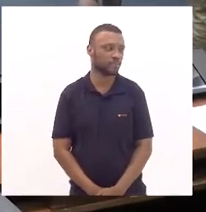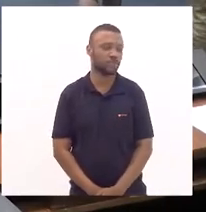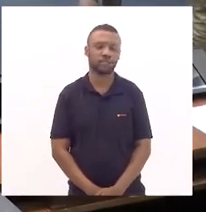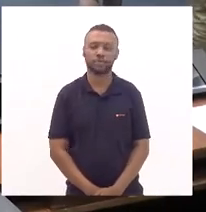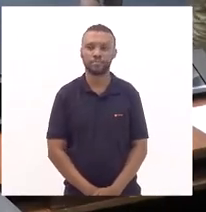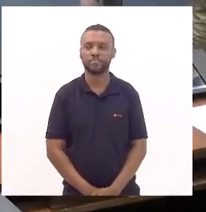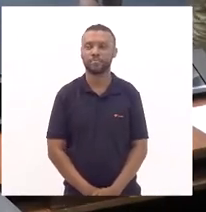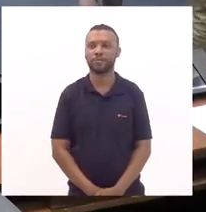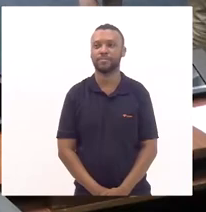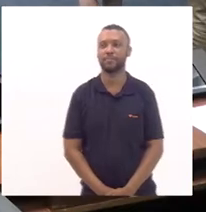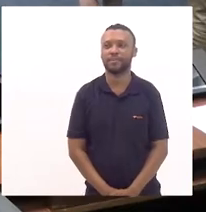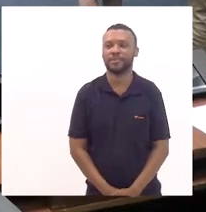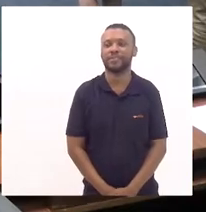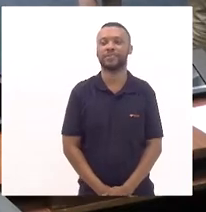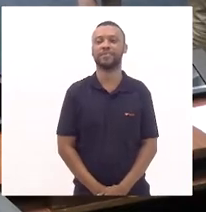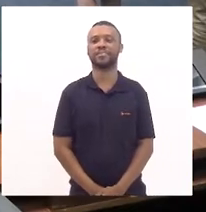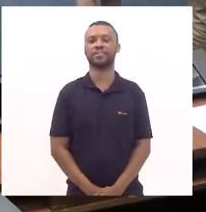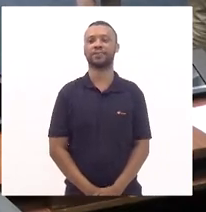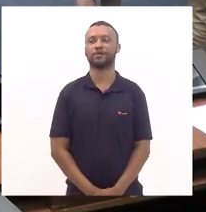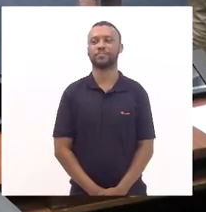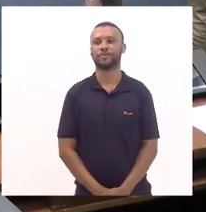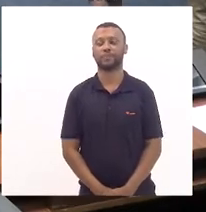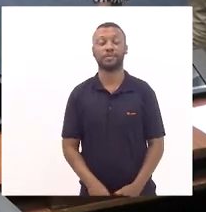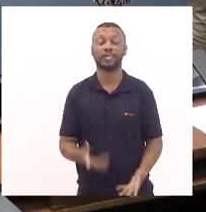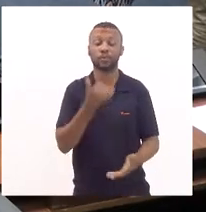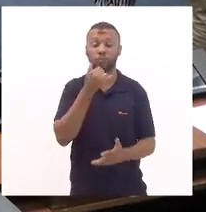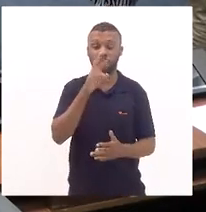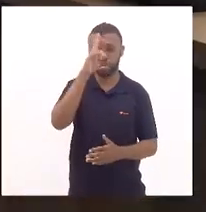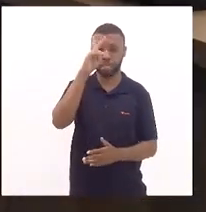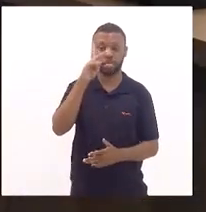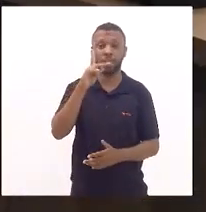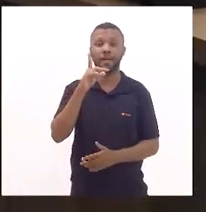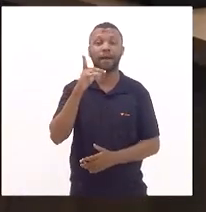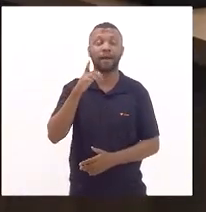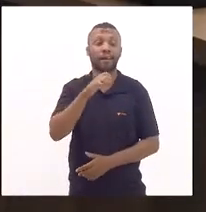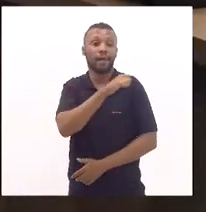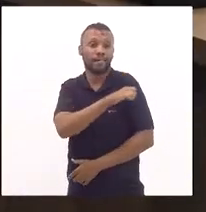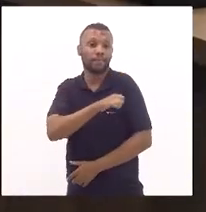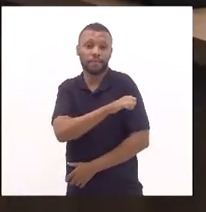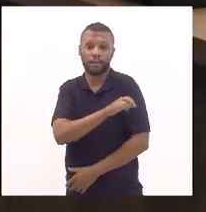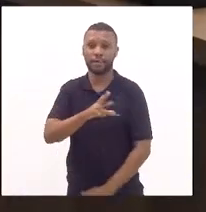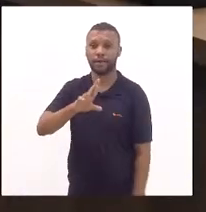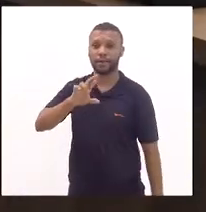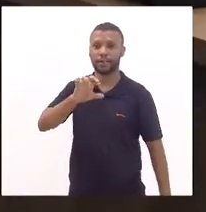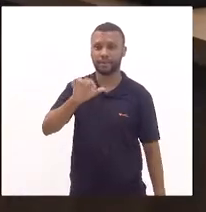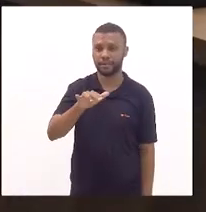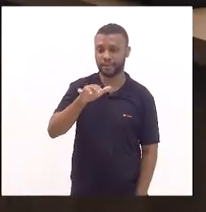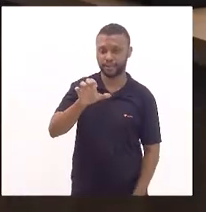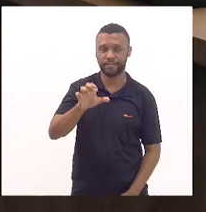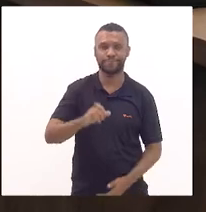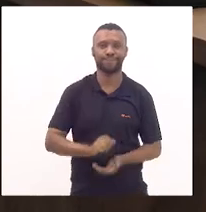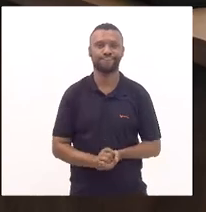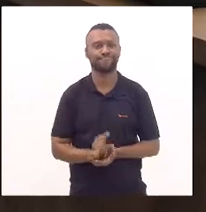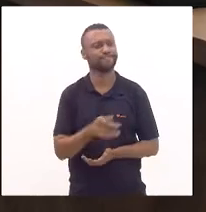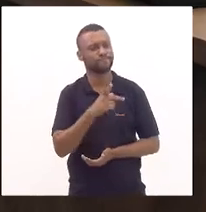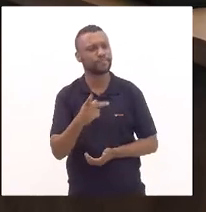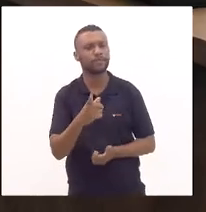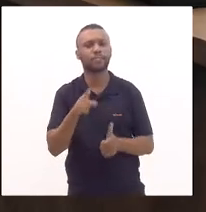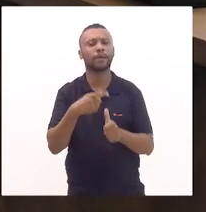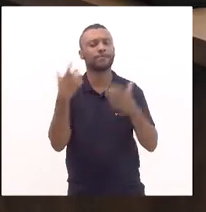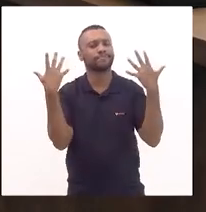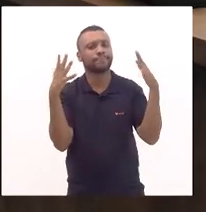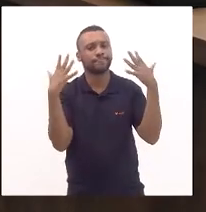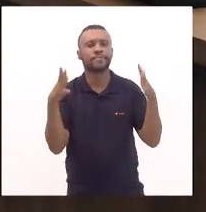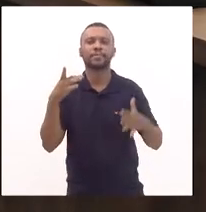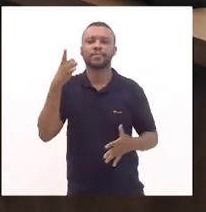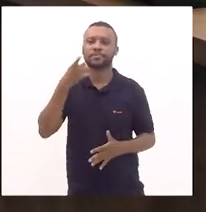Perdão, deputada Marta. Enfermeira Rejane. Presidente, primeiro parabenizar a deputada Marta Rocha pela